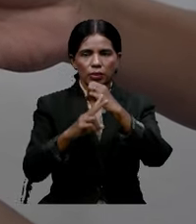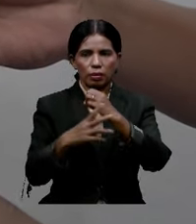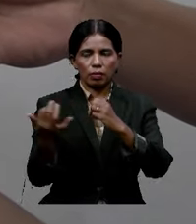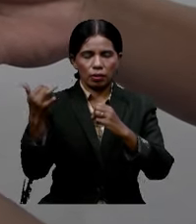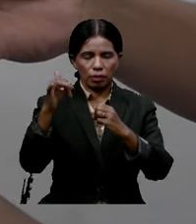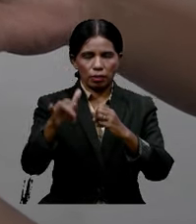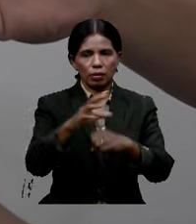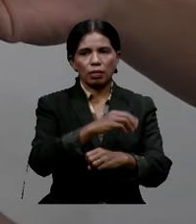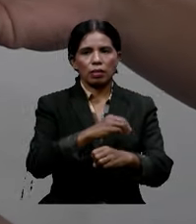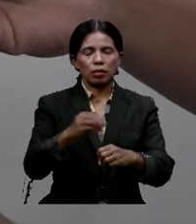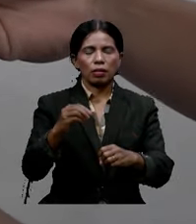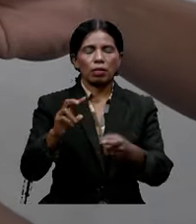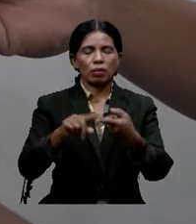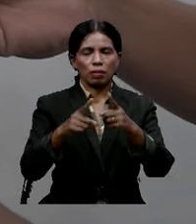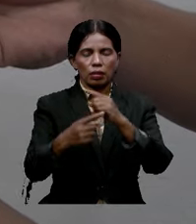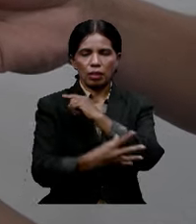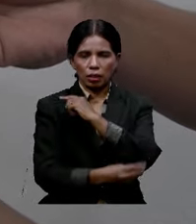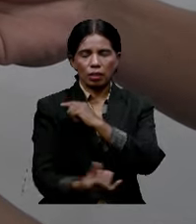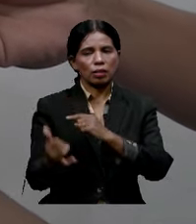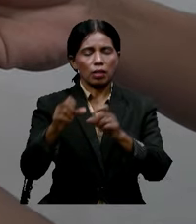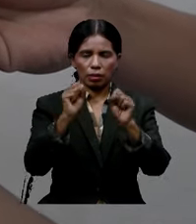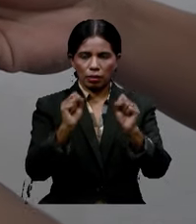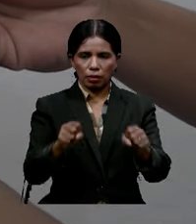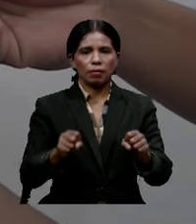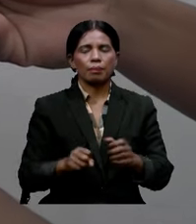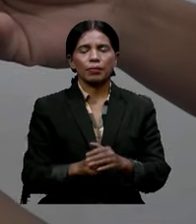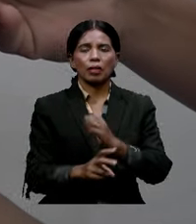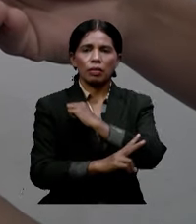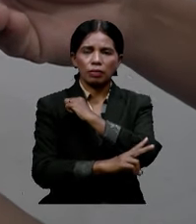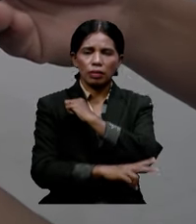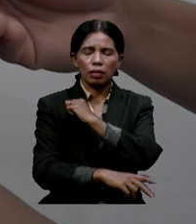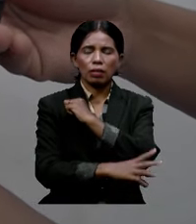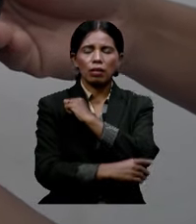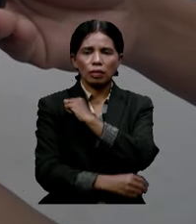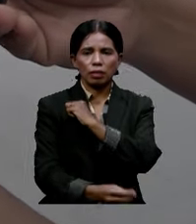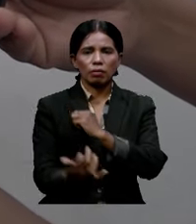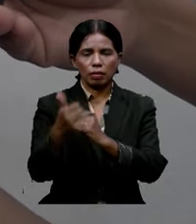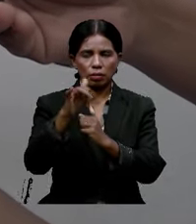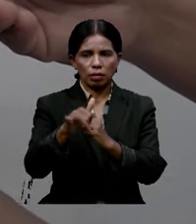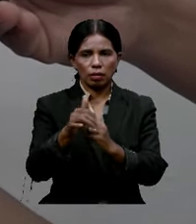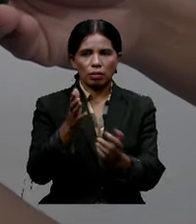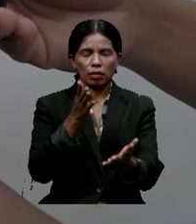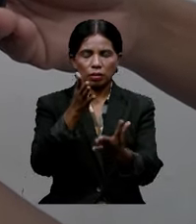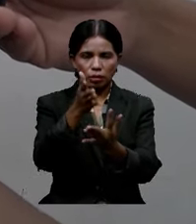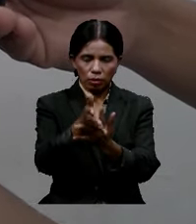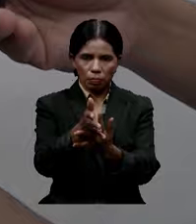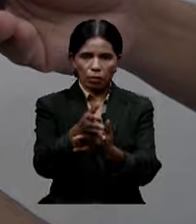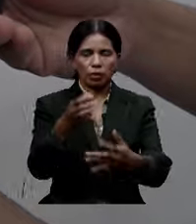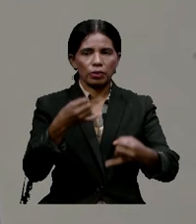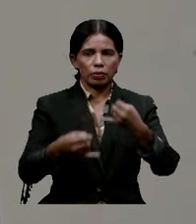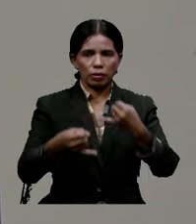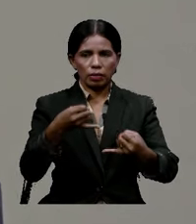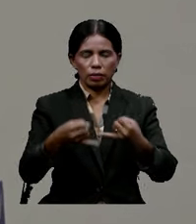no vid malo vulnerável sira atubele malo vulnerável sira atubele acesso para justiça. Ter